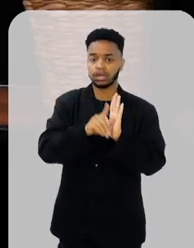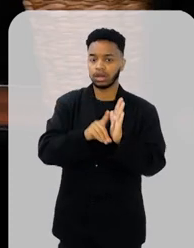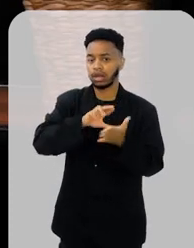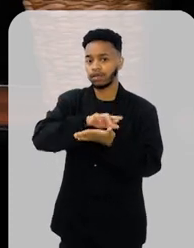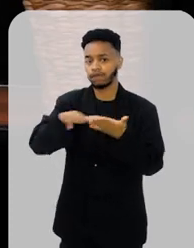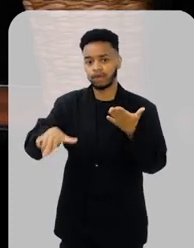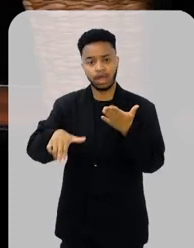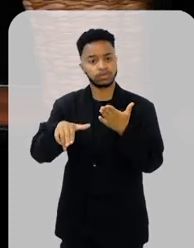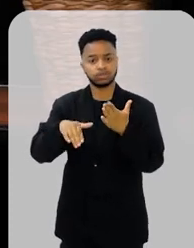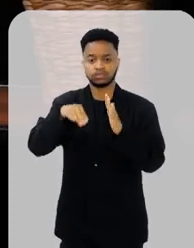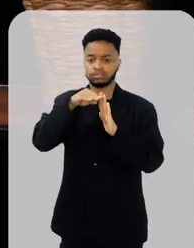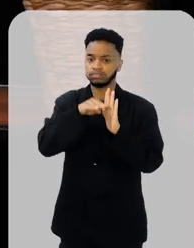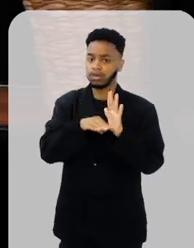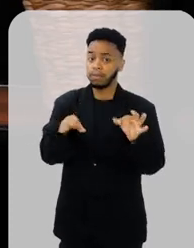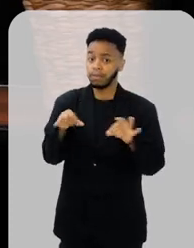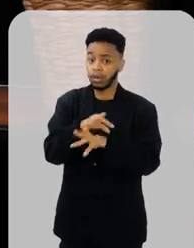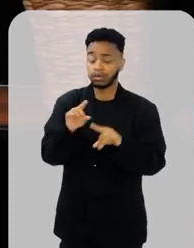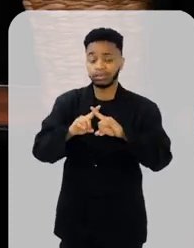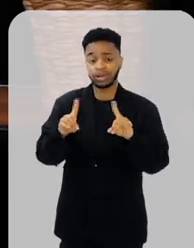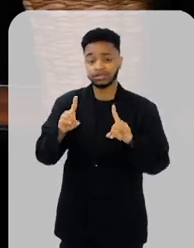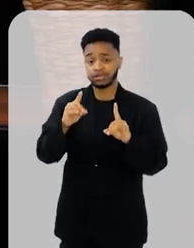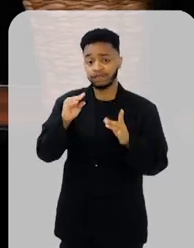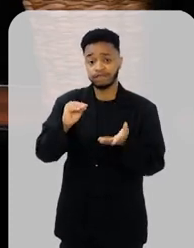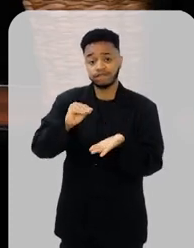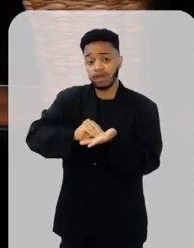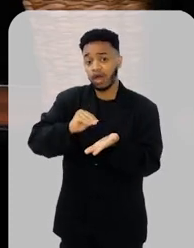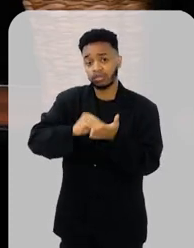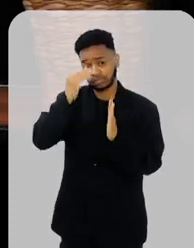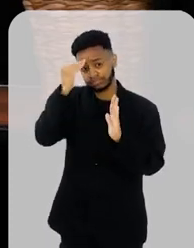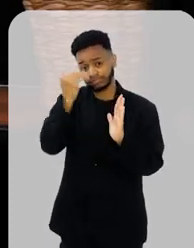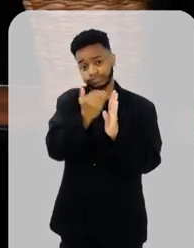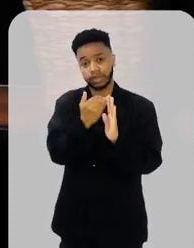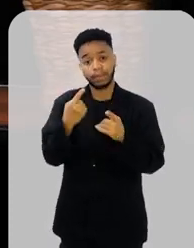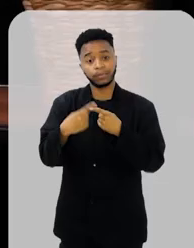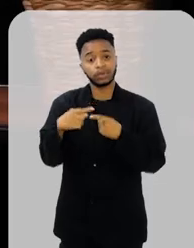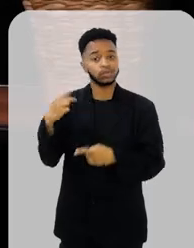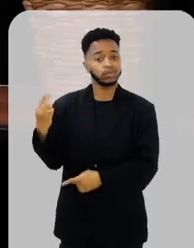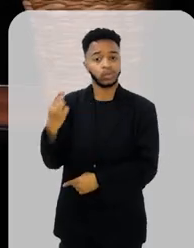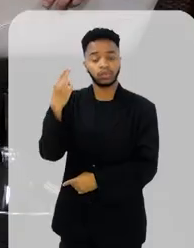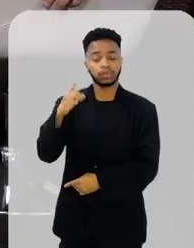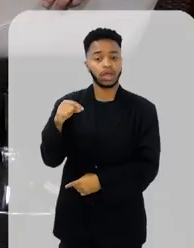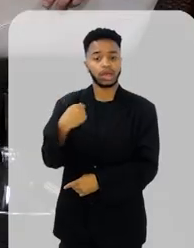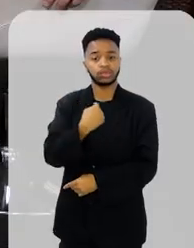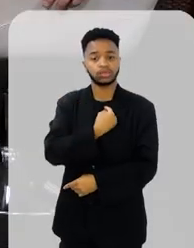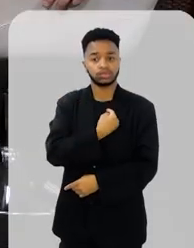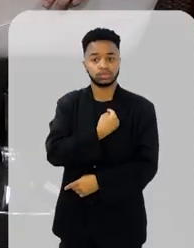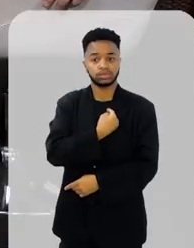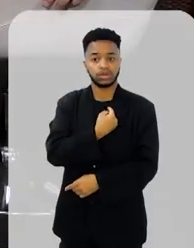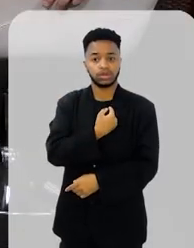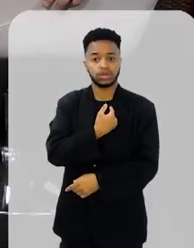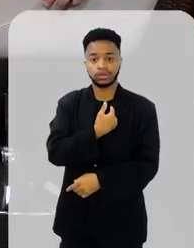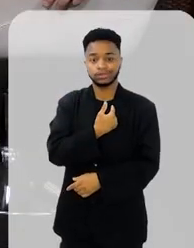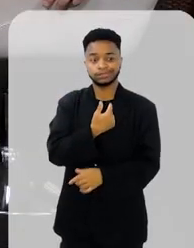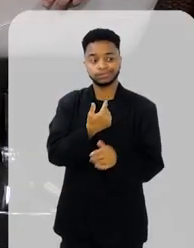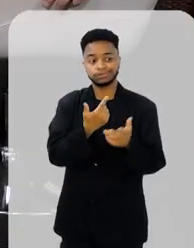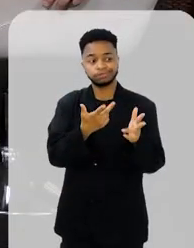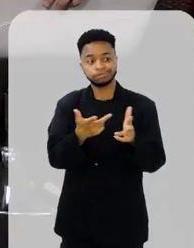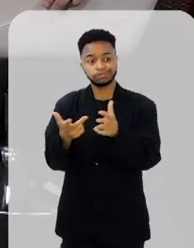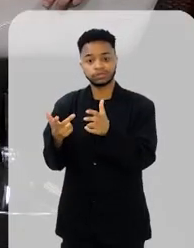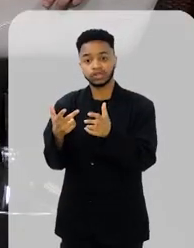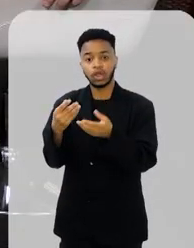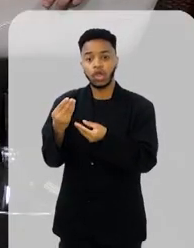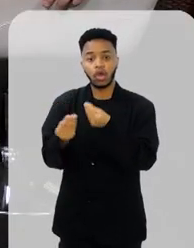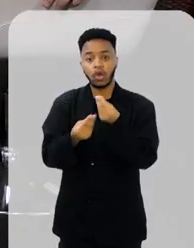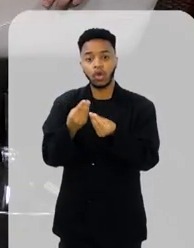os decretos, esses protocolos. Porque não dá para a gente chegar e ver